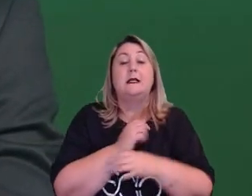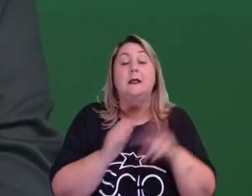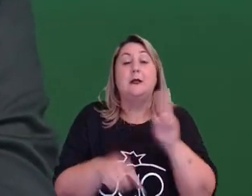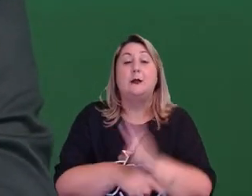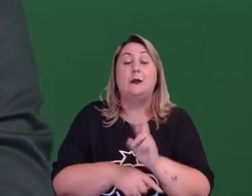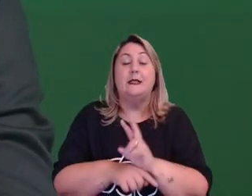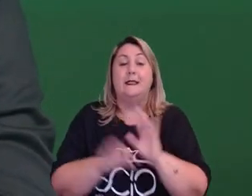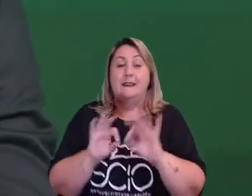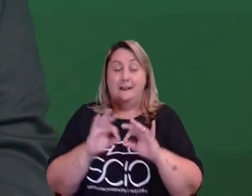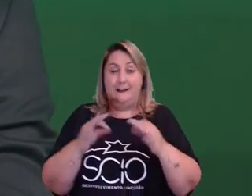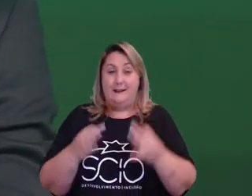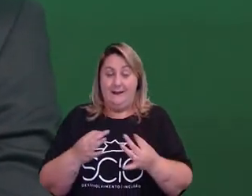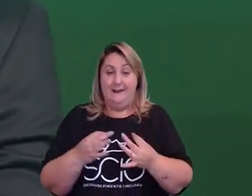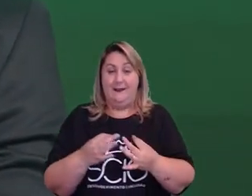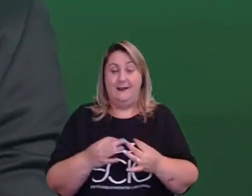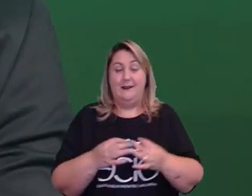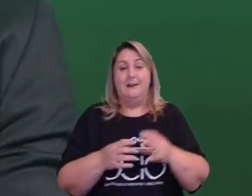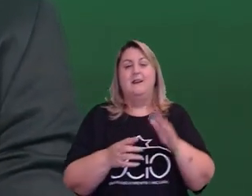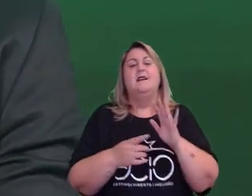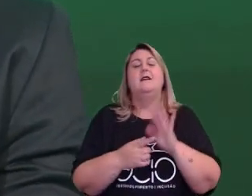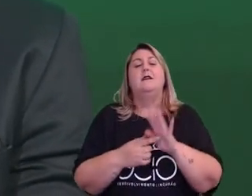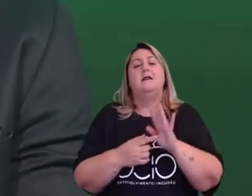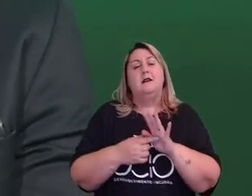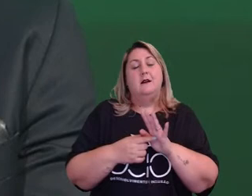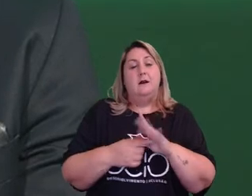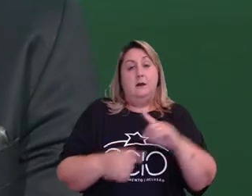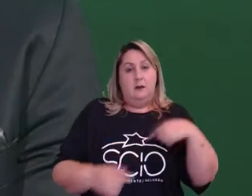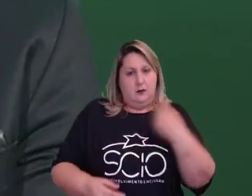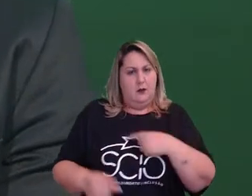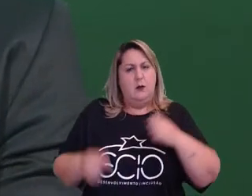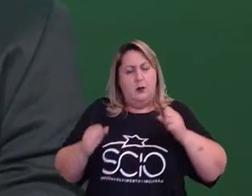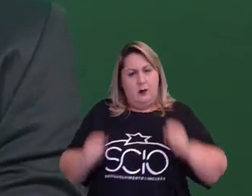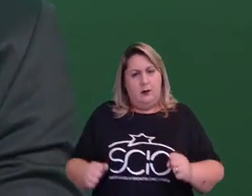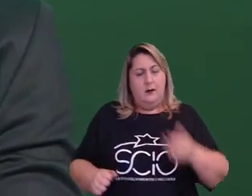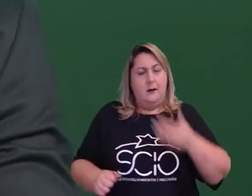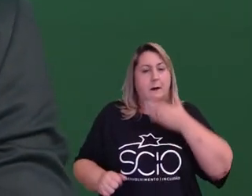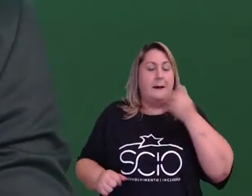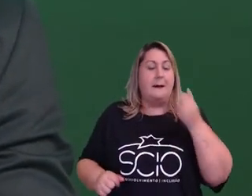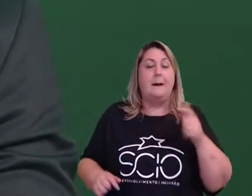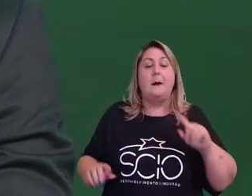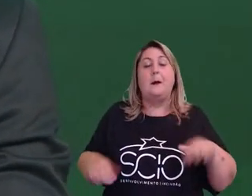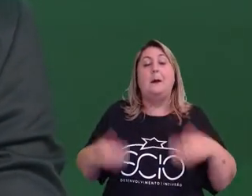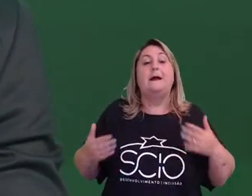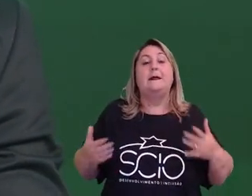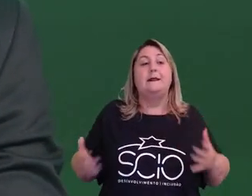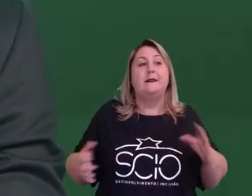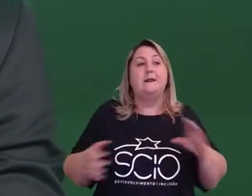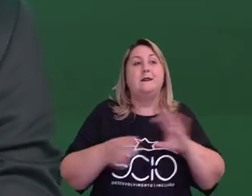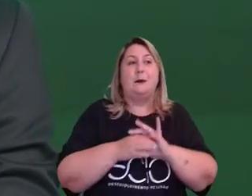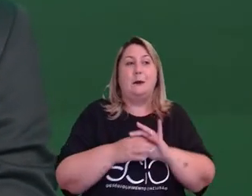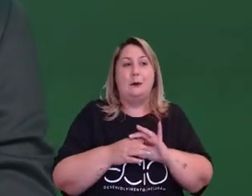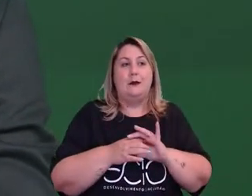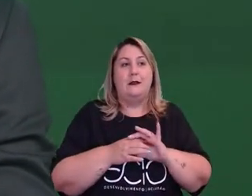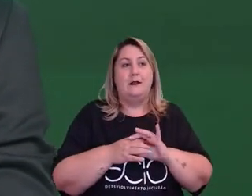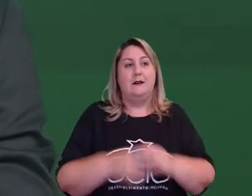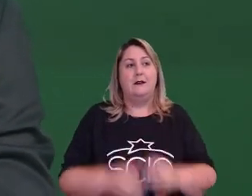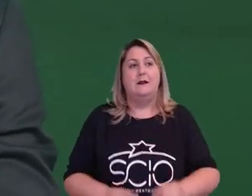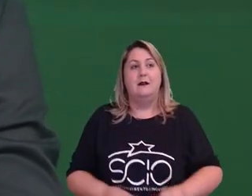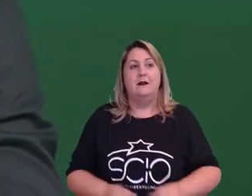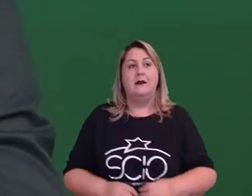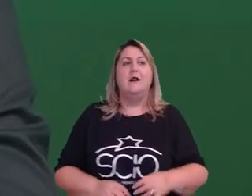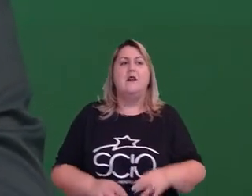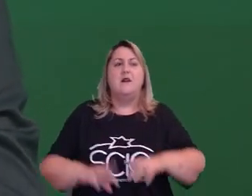cuidado com a família, a bandeira que a gente pode ser muito melhor quando a gente se une. Eu vi aqui várias